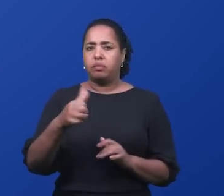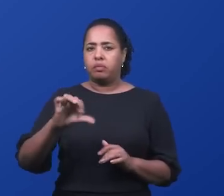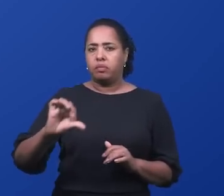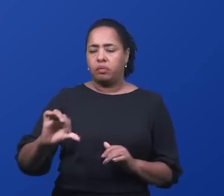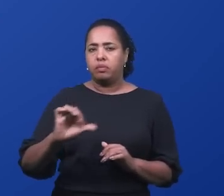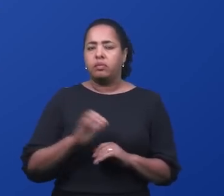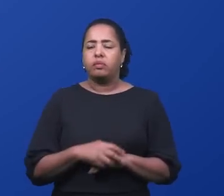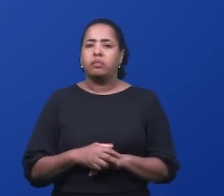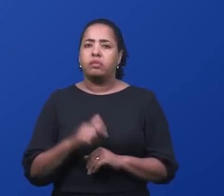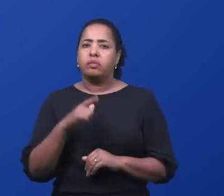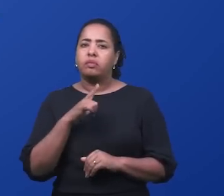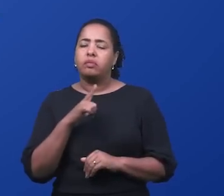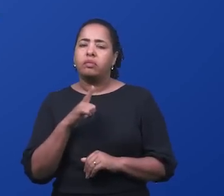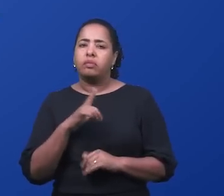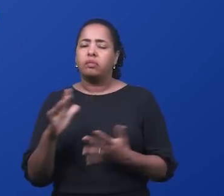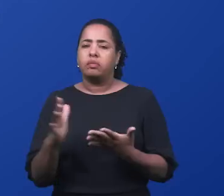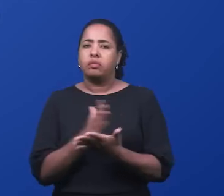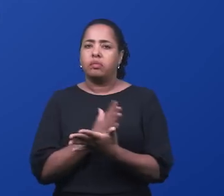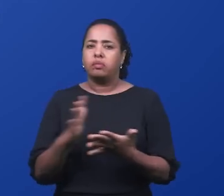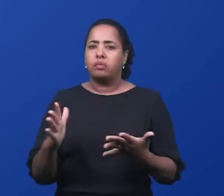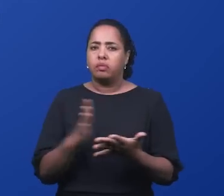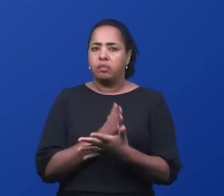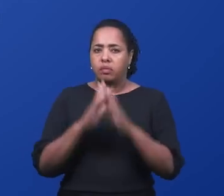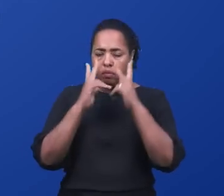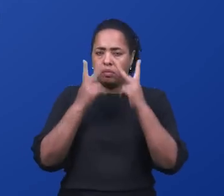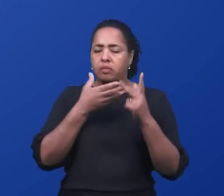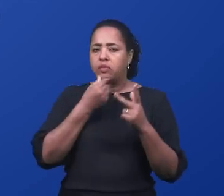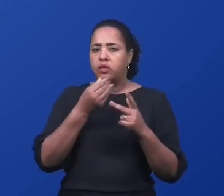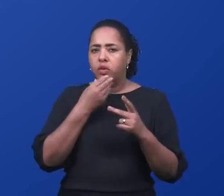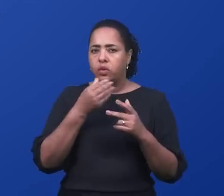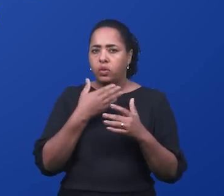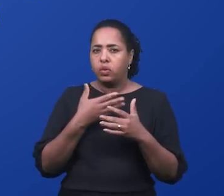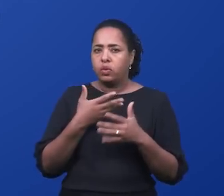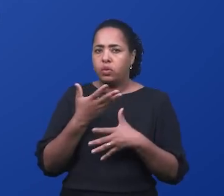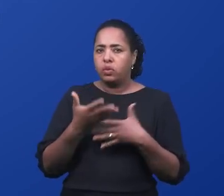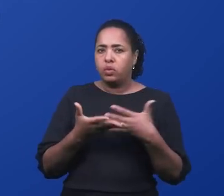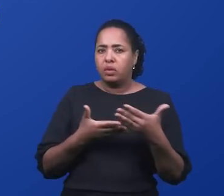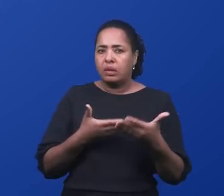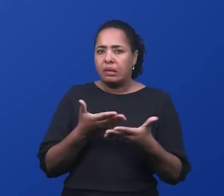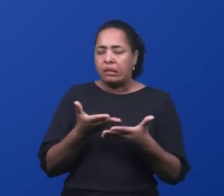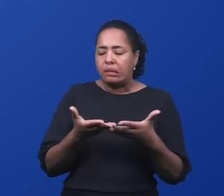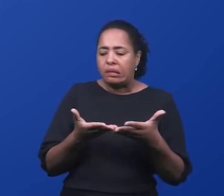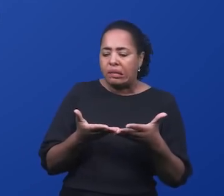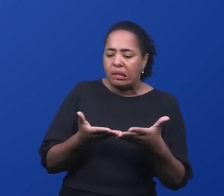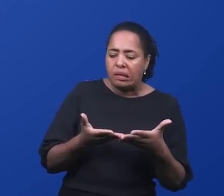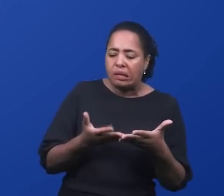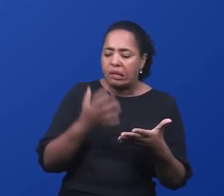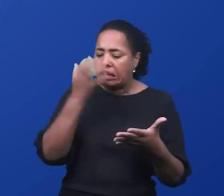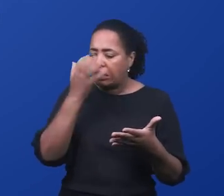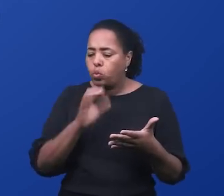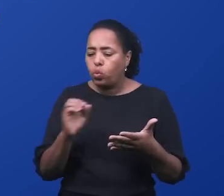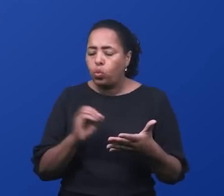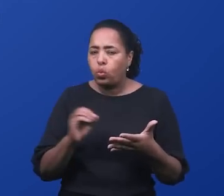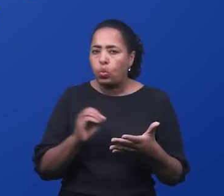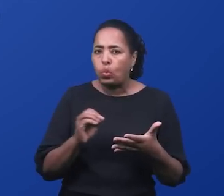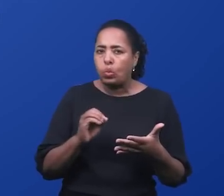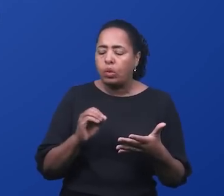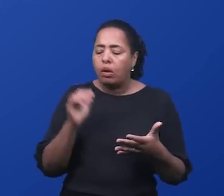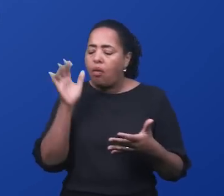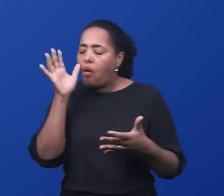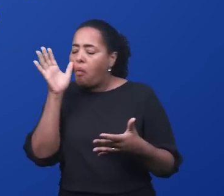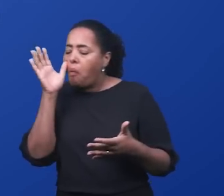19, haviam ali alguns homens que trataram a arca do Senhor sem seriedade, mas